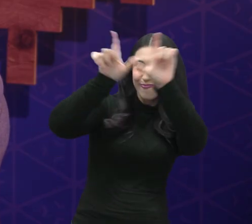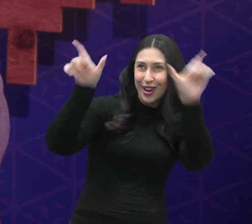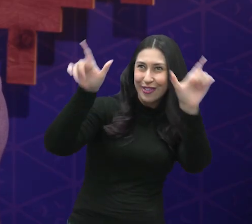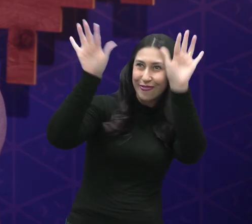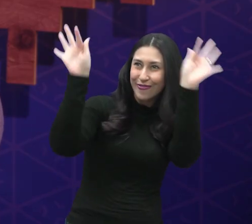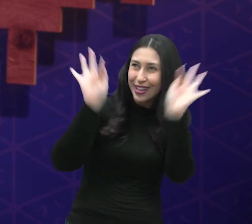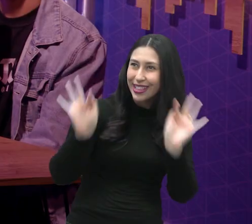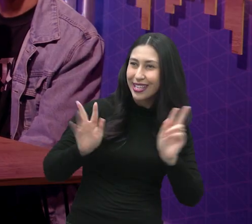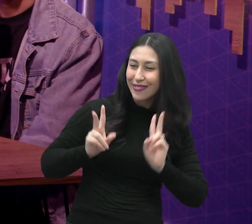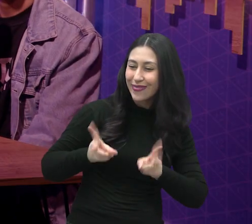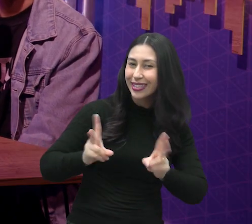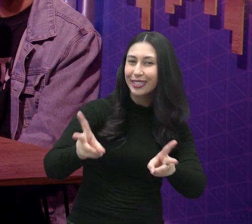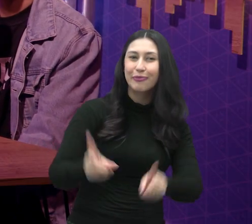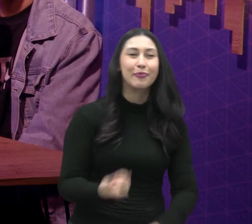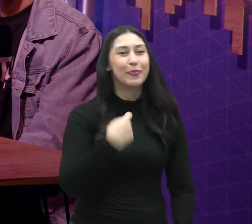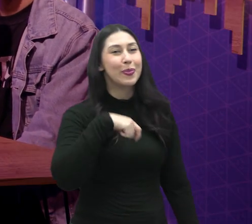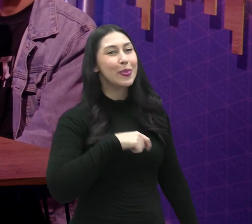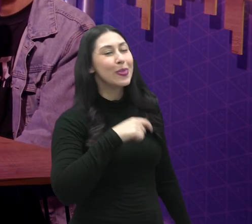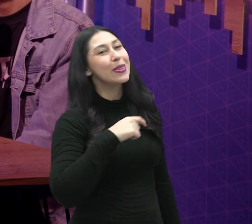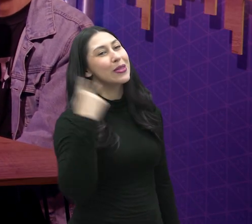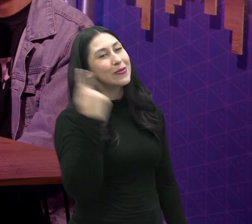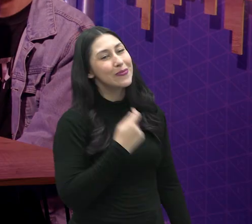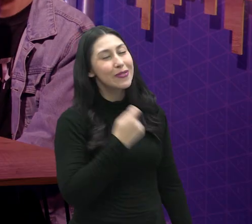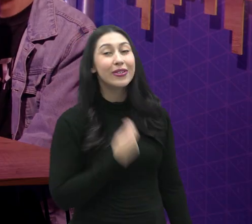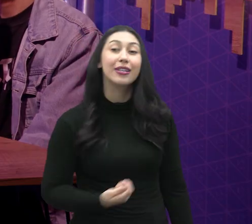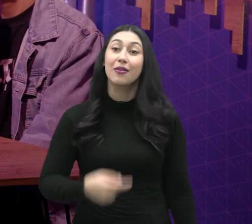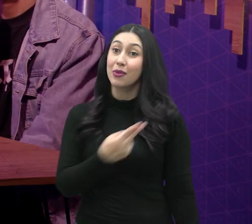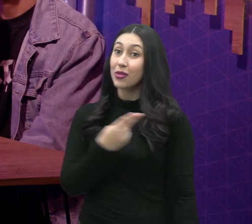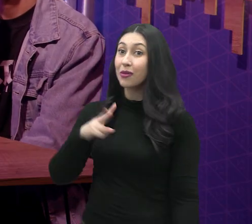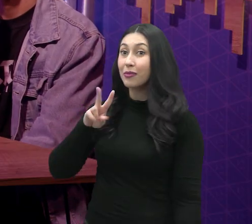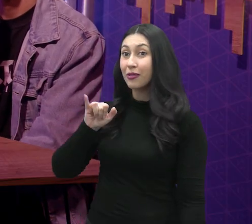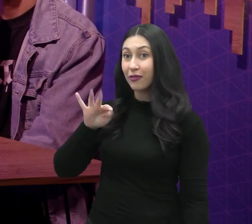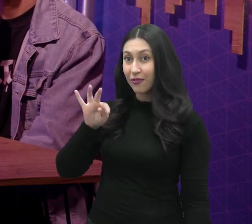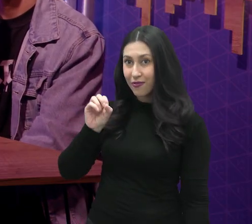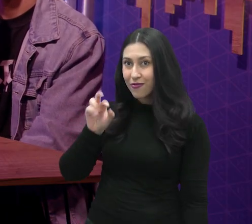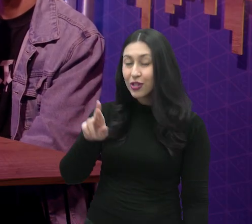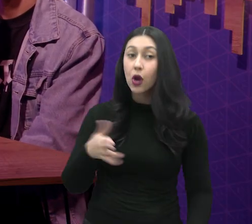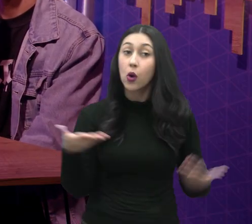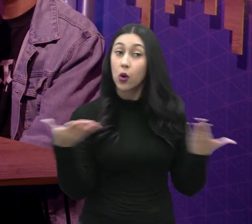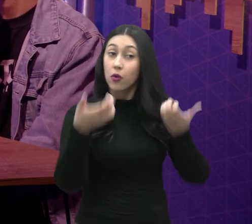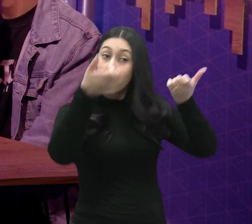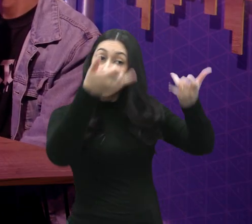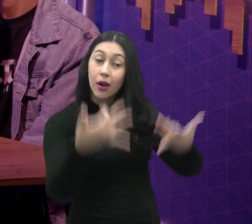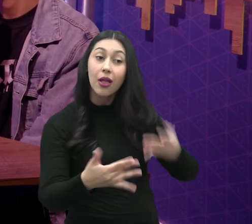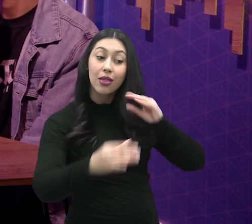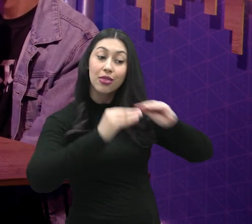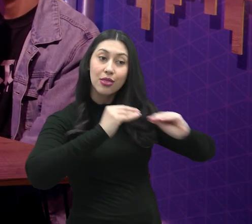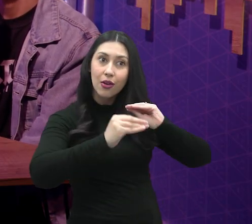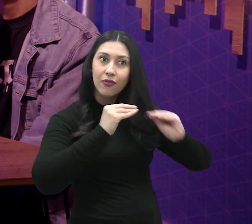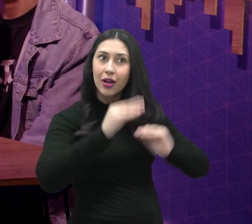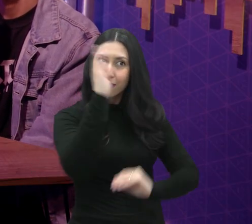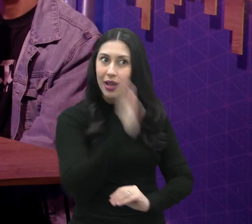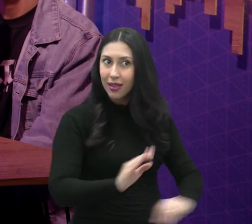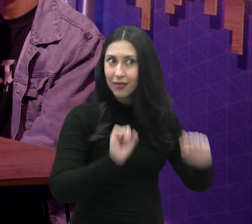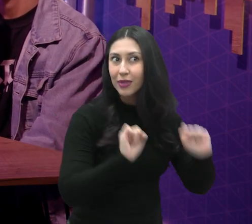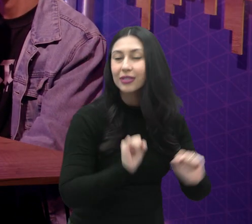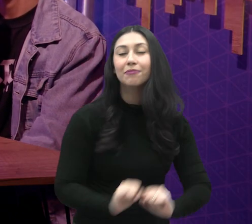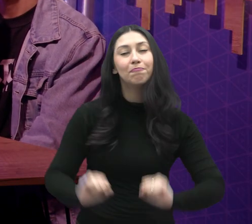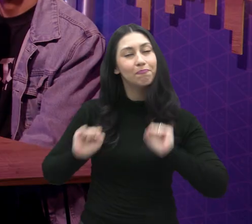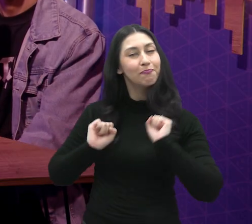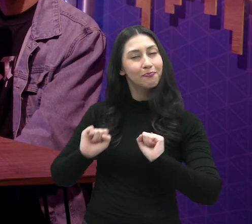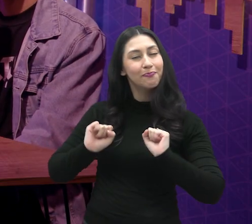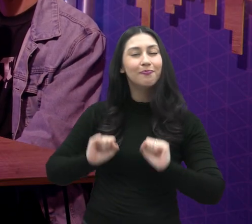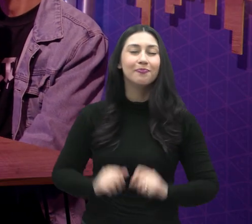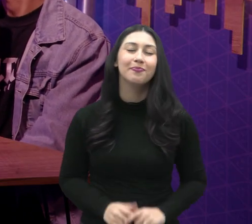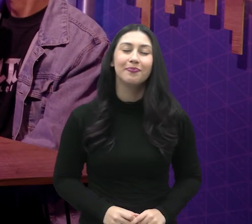tela ao fim da cena. Eu sou a Mivic. Eu sou o Vitor Krieger. E no programa de hoje a gente vai falar sobre novelas brasileiras, pode